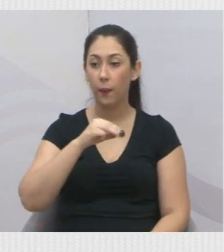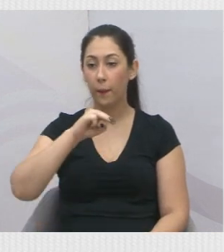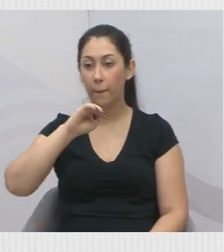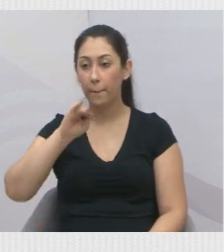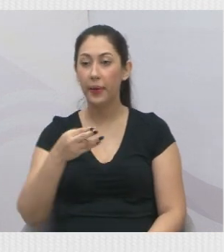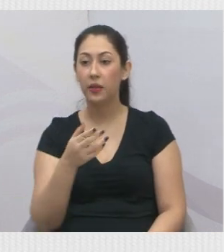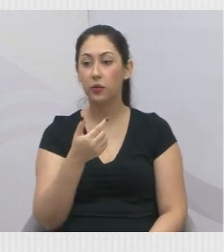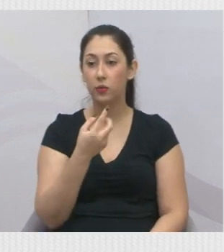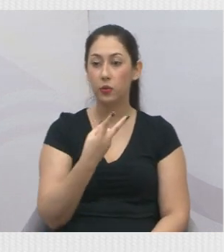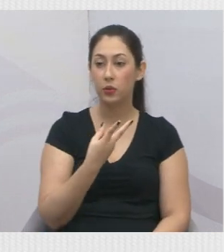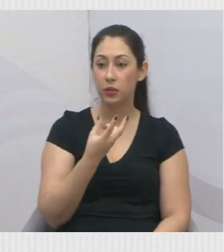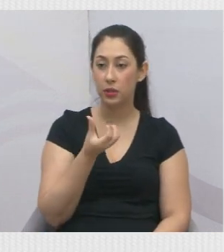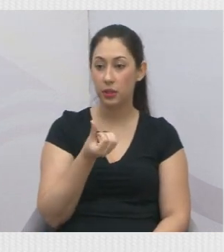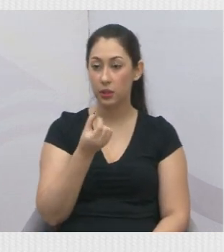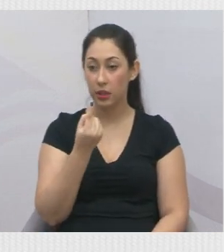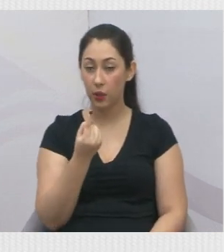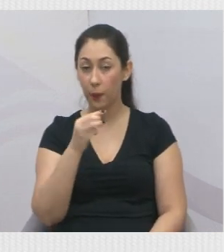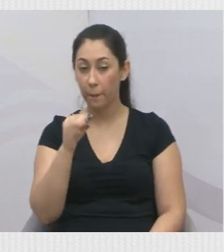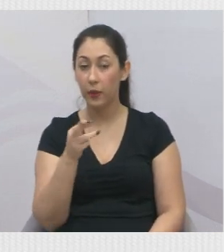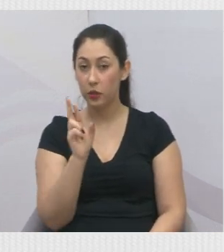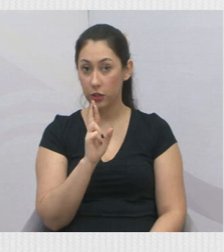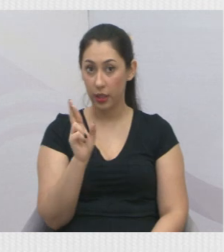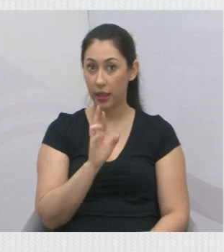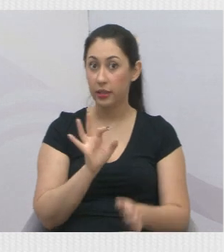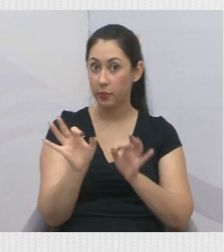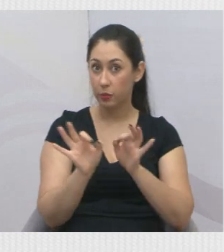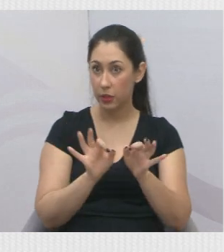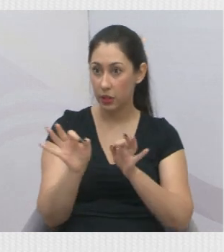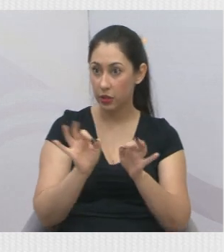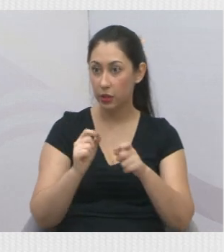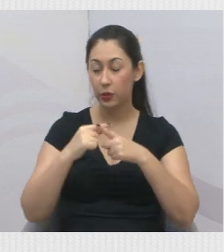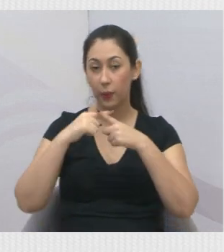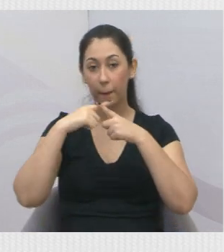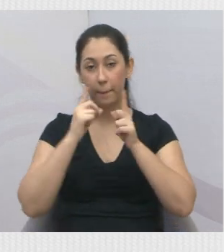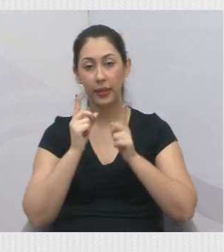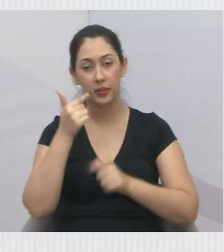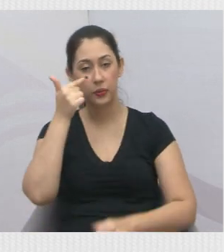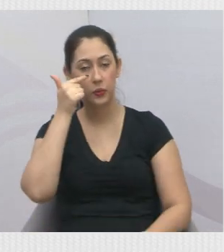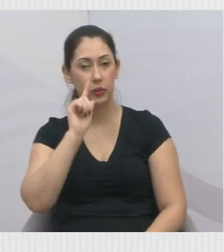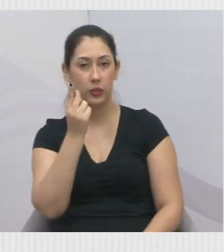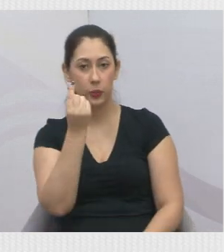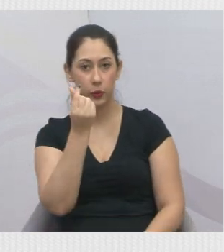R$ 1.261.210.000 previsto por essa casa, e na qual se realizou